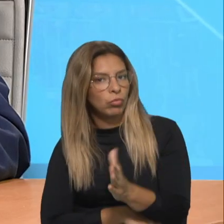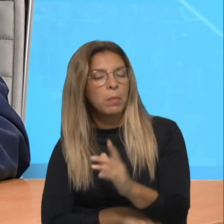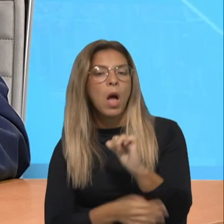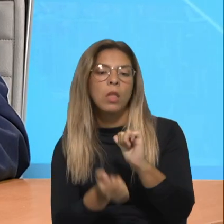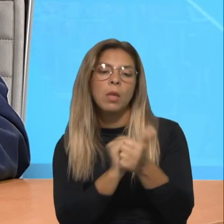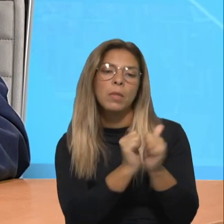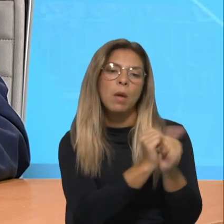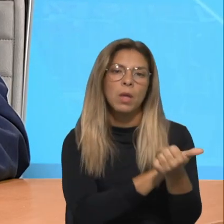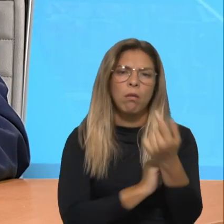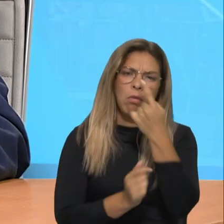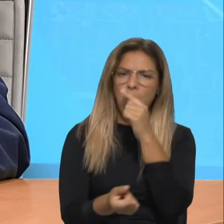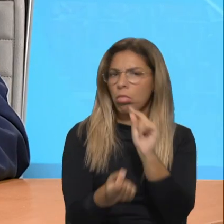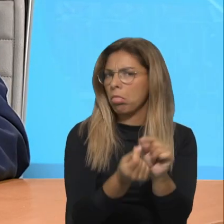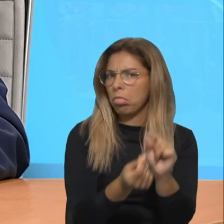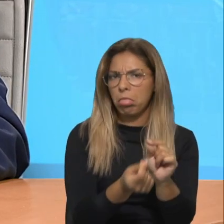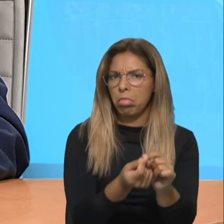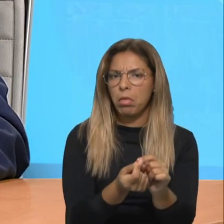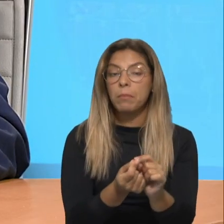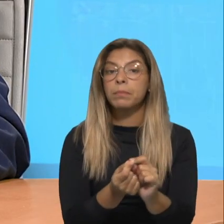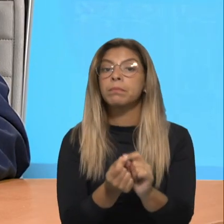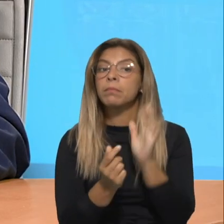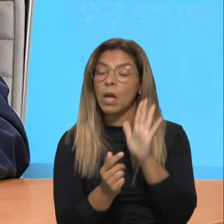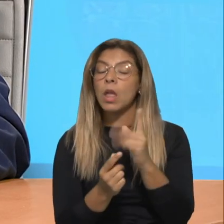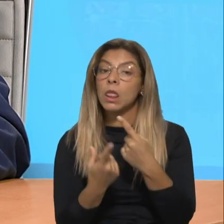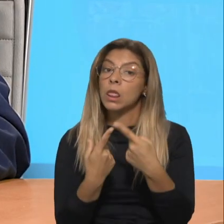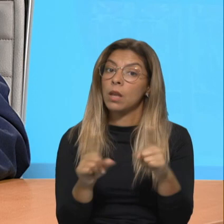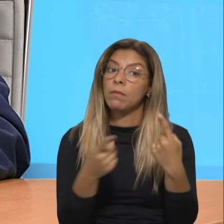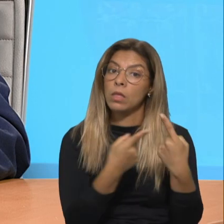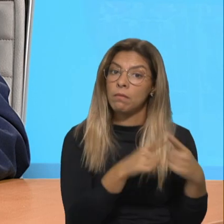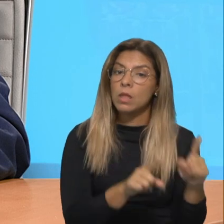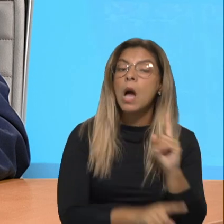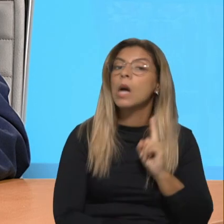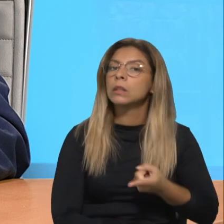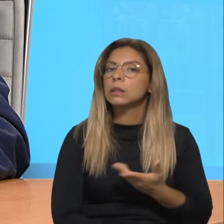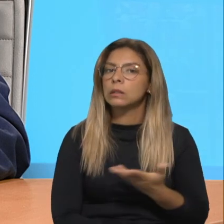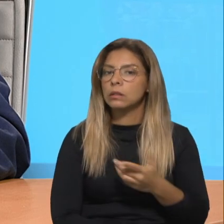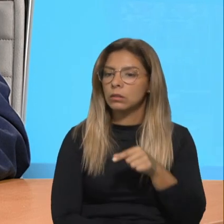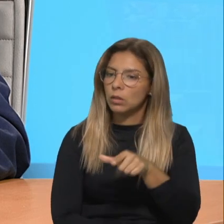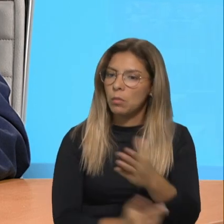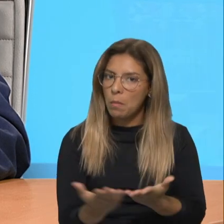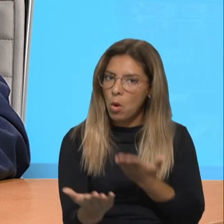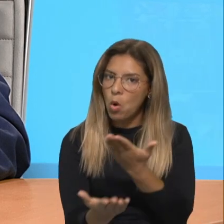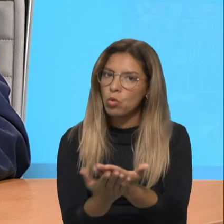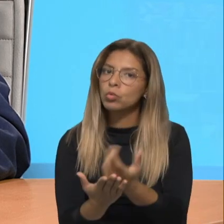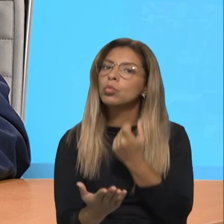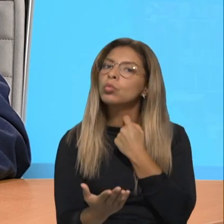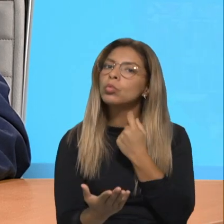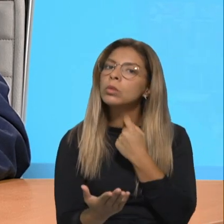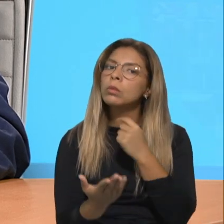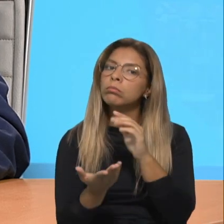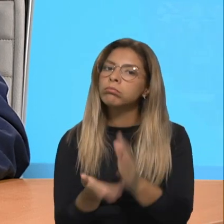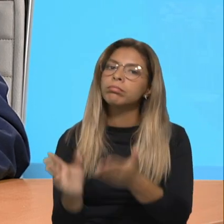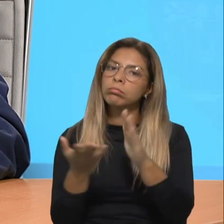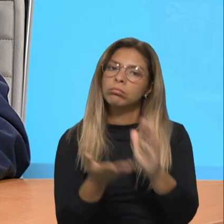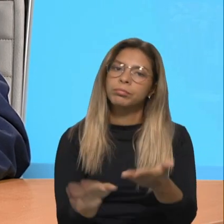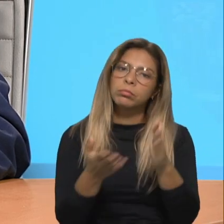delas, uma grande diferença, é uma proposta de fazer este curso por módulos. Quer